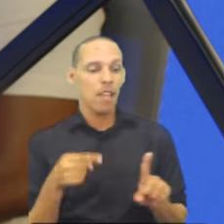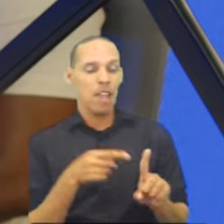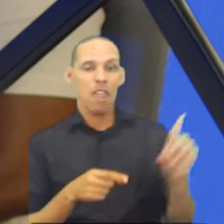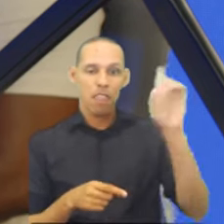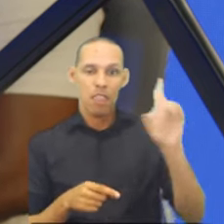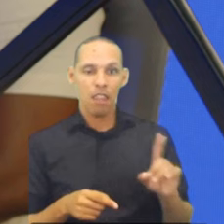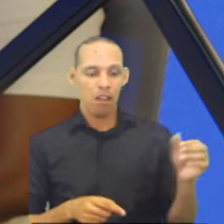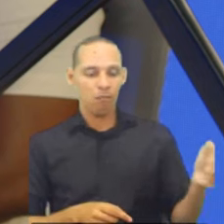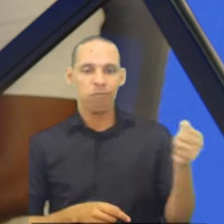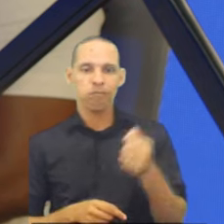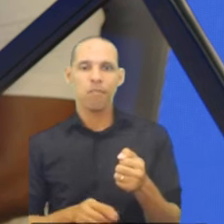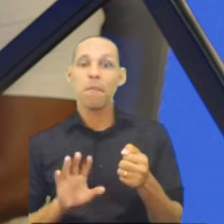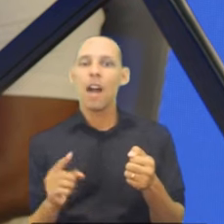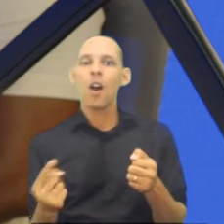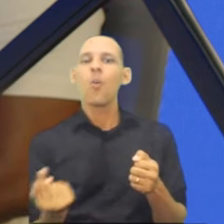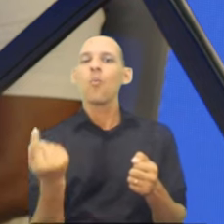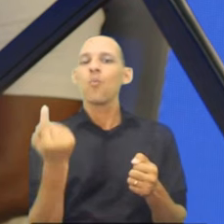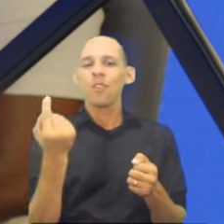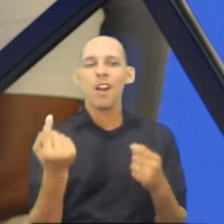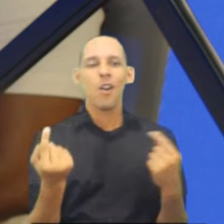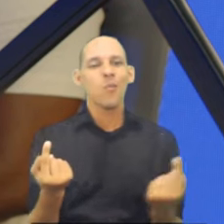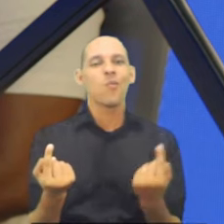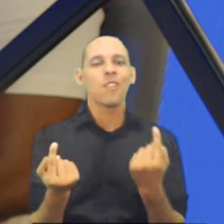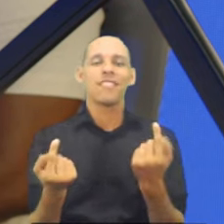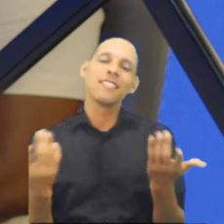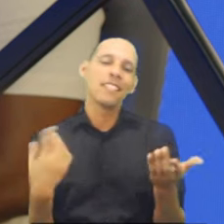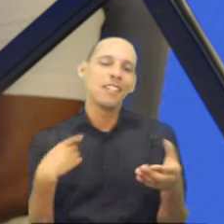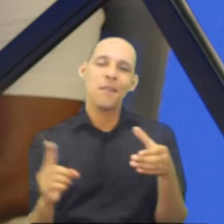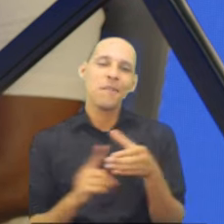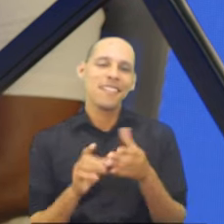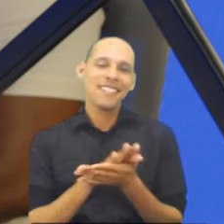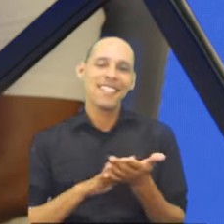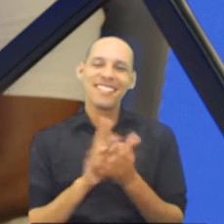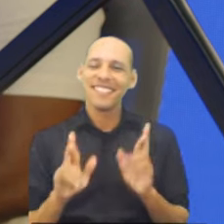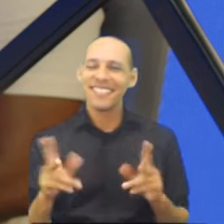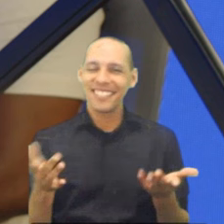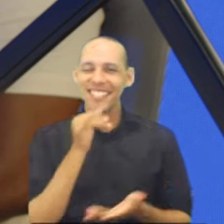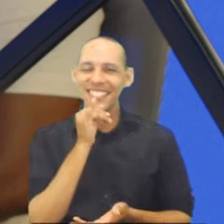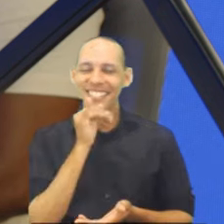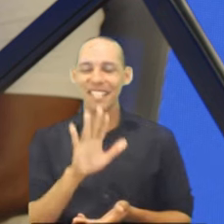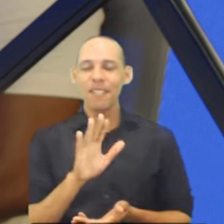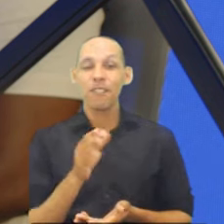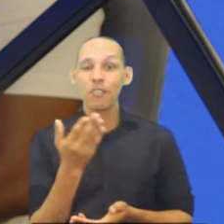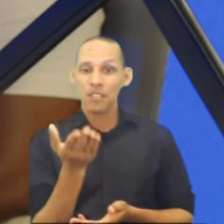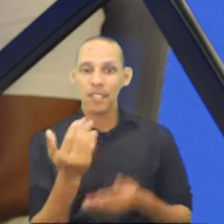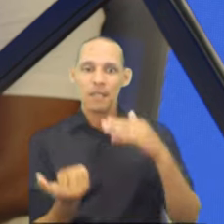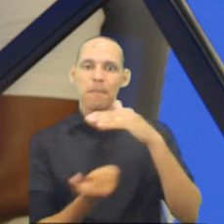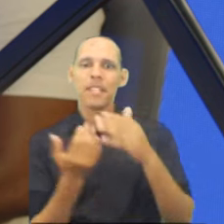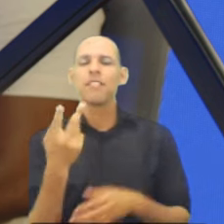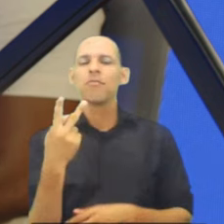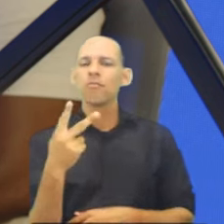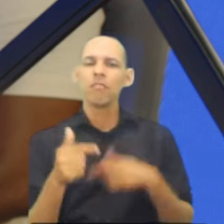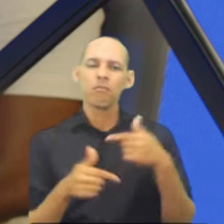deficiência para trabalhar aqui mas ela é única enquanto é única não tô pertencendo exato porque é diferente vejam bem eh